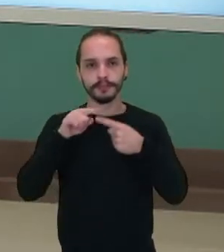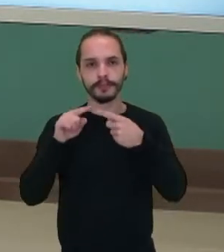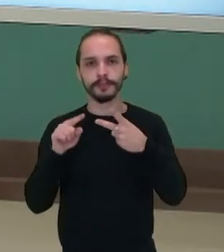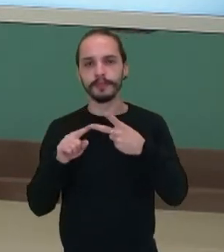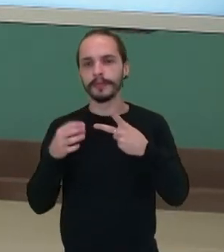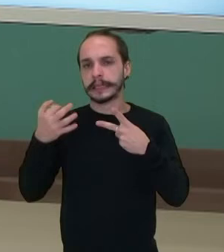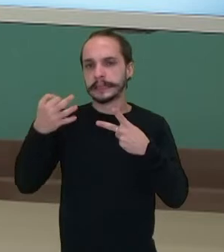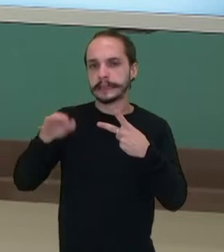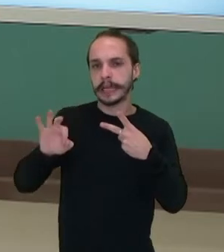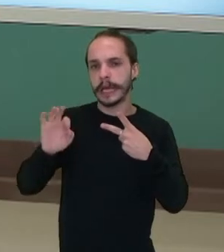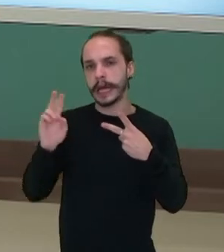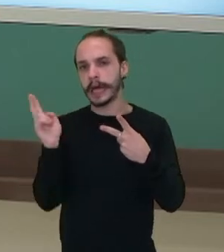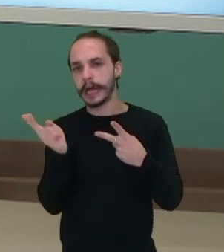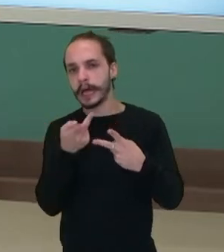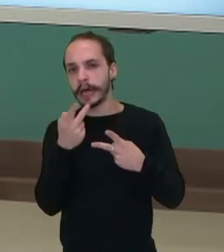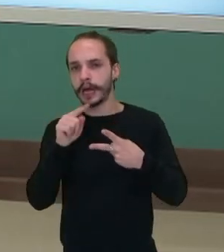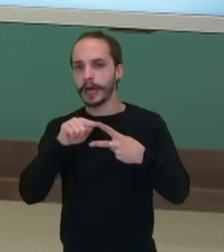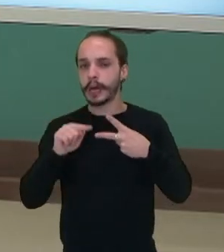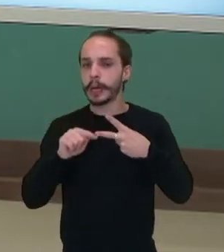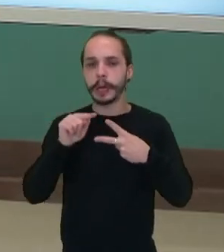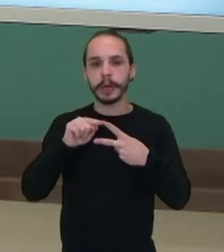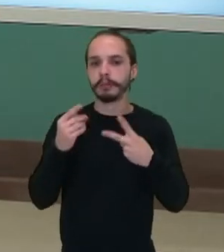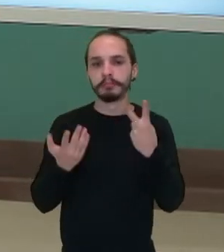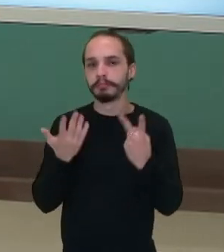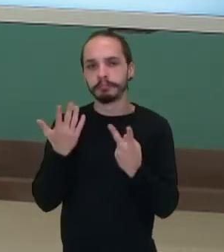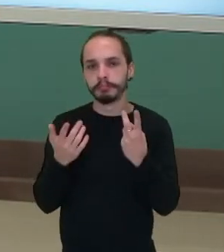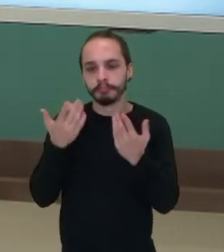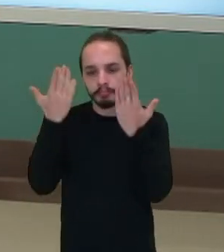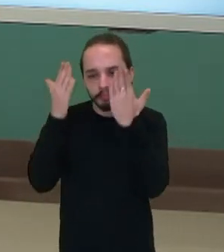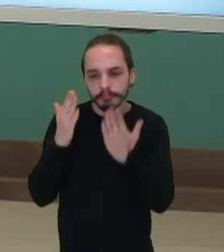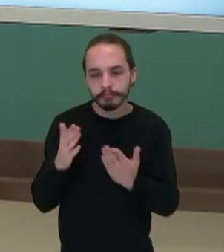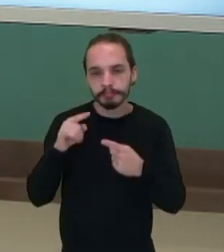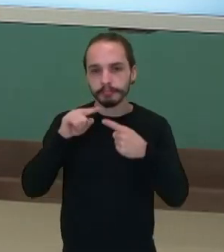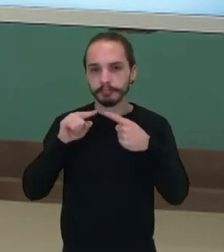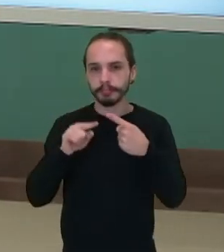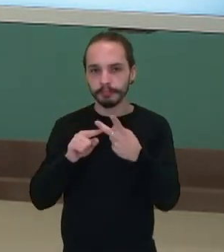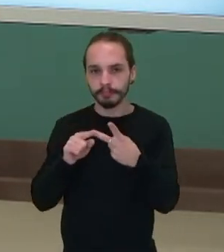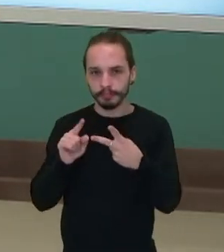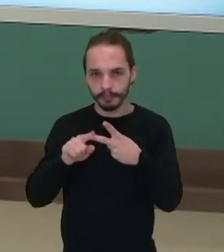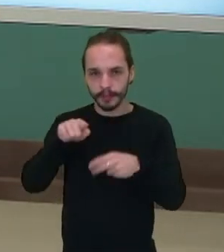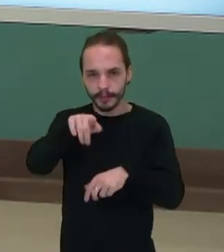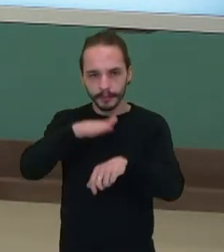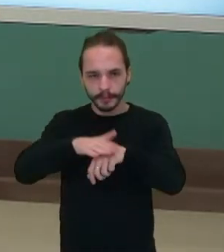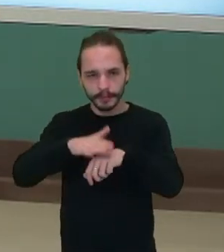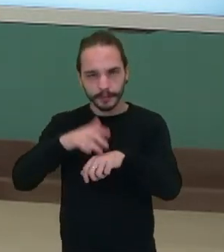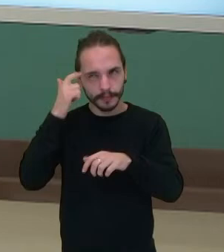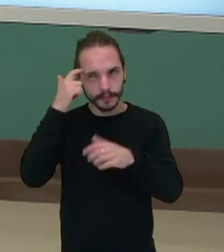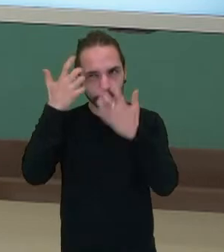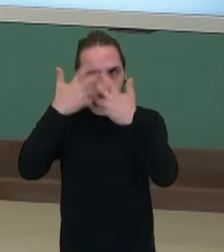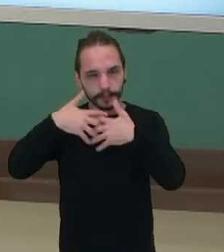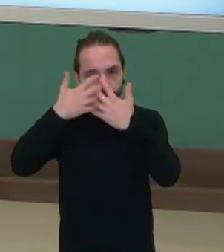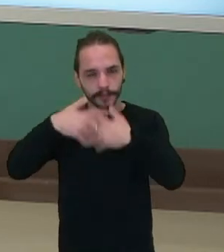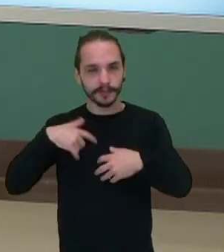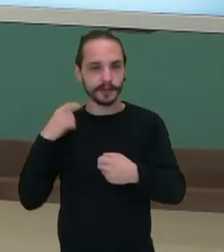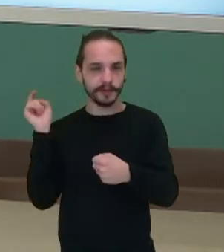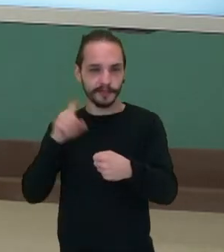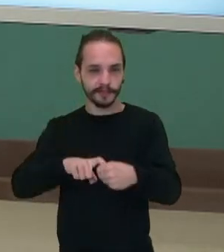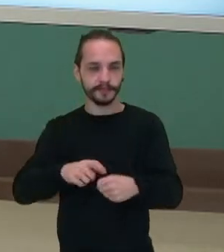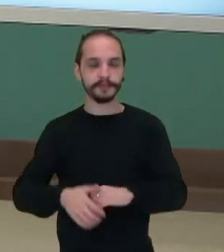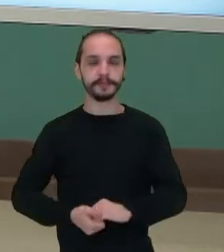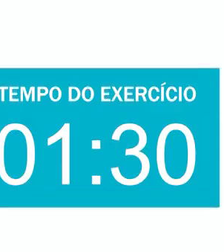estão certas? Todas estão certas? Todas estão erradas? Quais delas estão certas? Eu vou dar um tempinho para vocês poderem pensar sobre isso e a gente volta daqui a pouco.